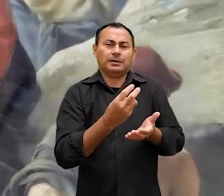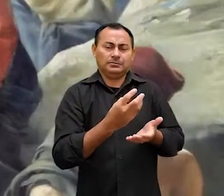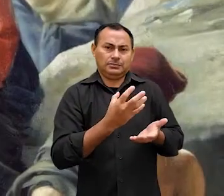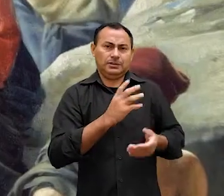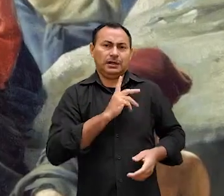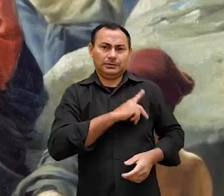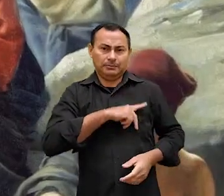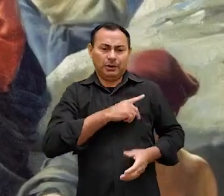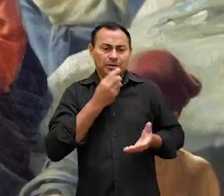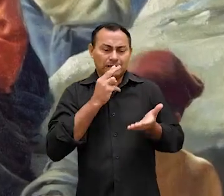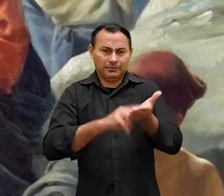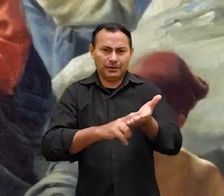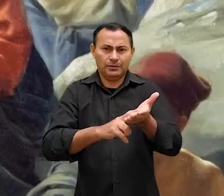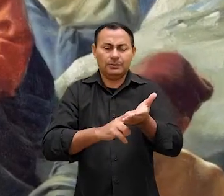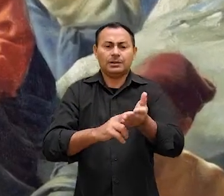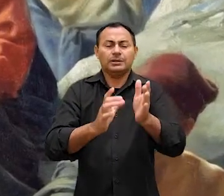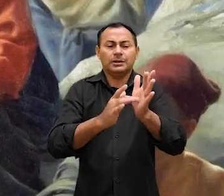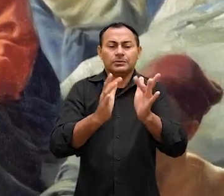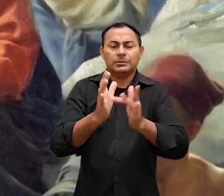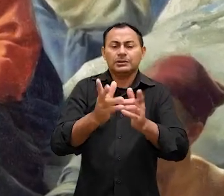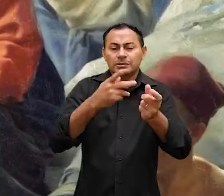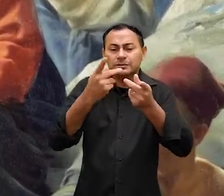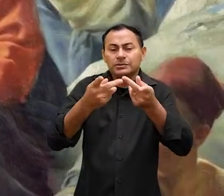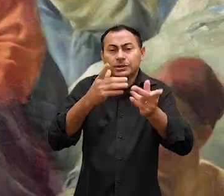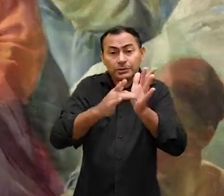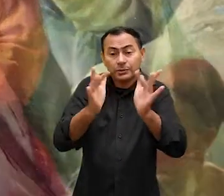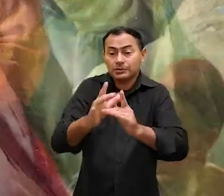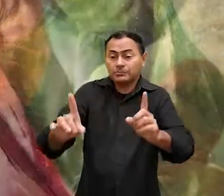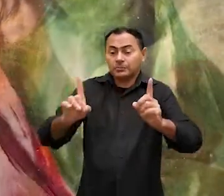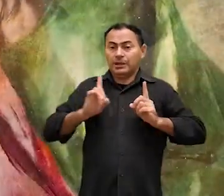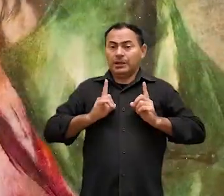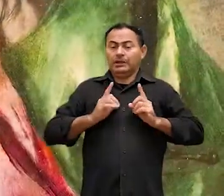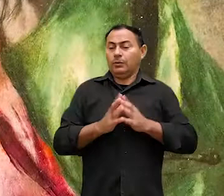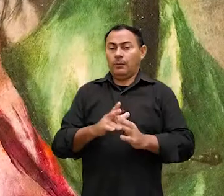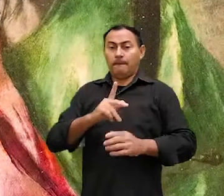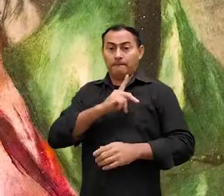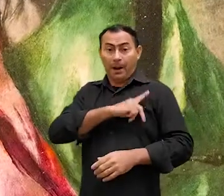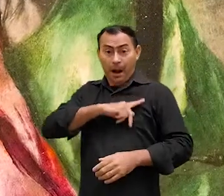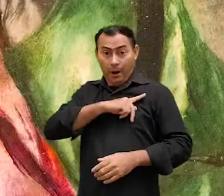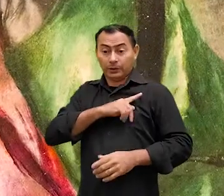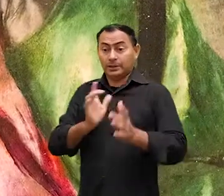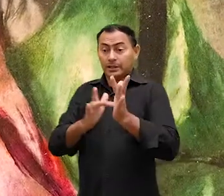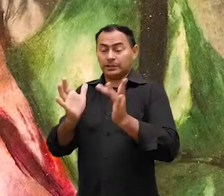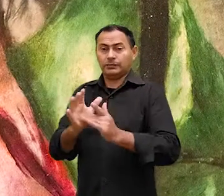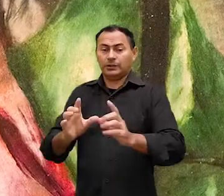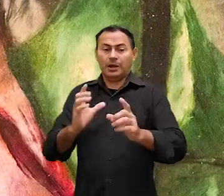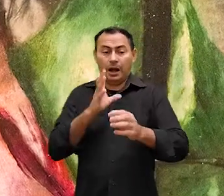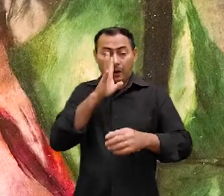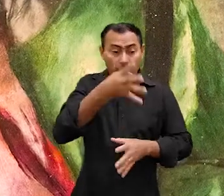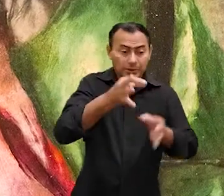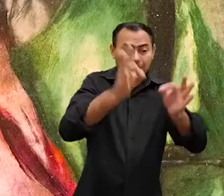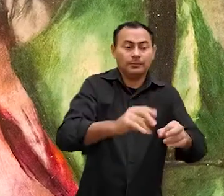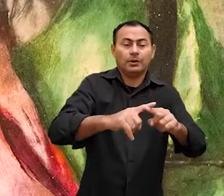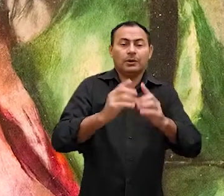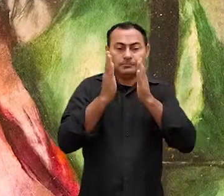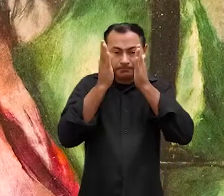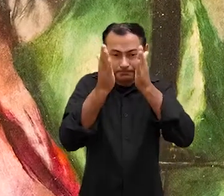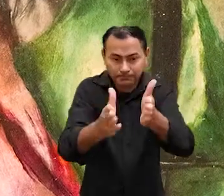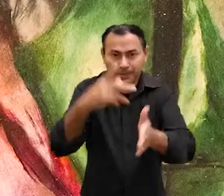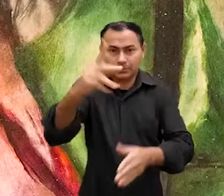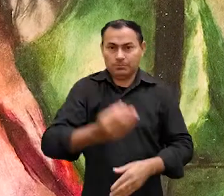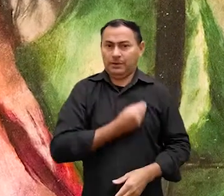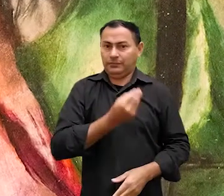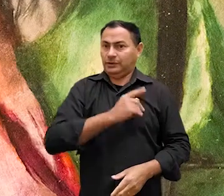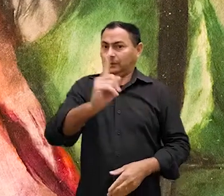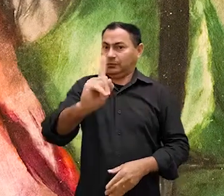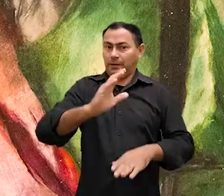Jesus também se defendeu dessa mesma acusação. Jesus e Paulo foram acusados de serem excêntricos, porque o centro de suas vidas não